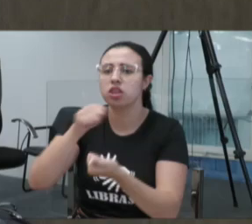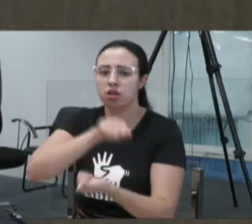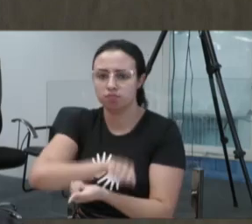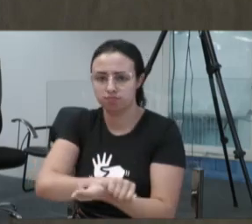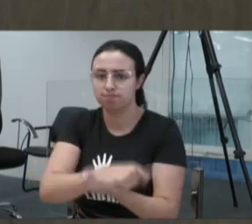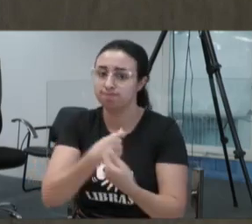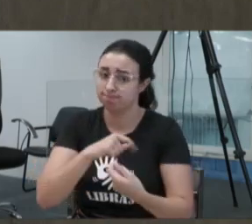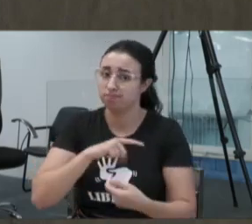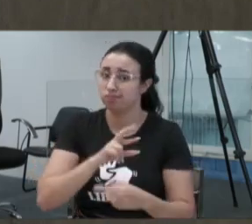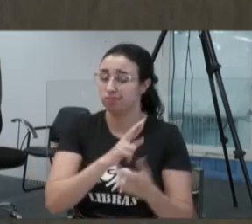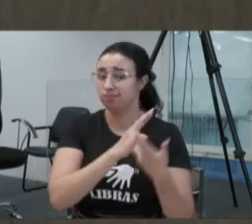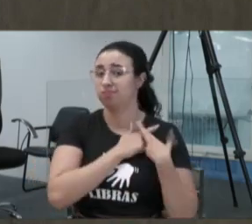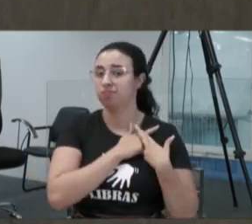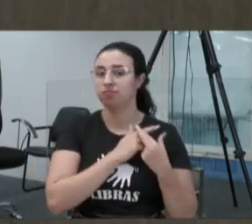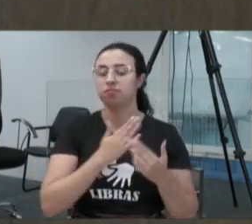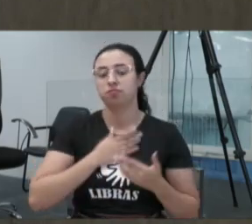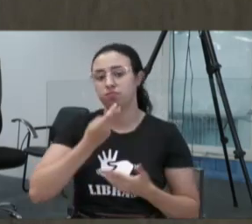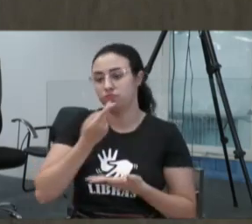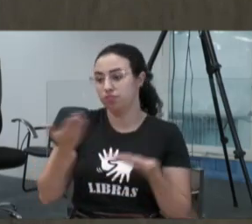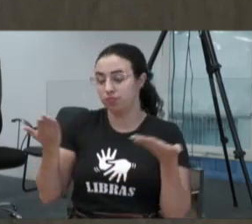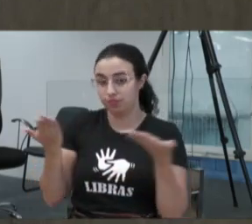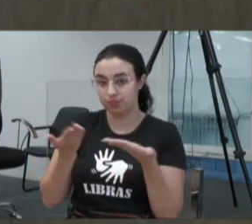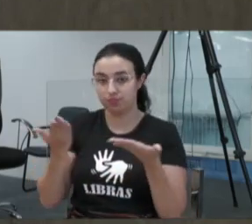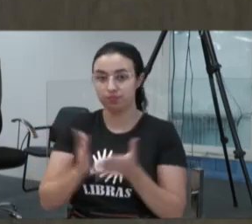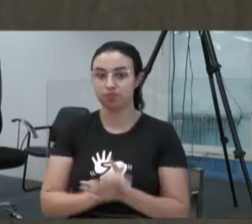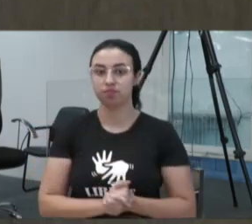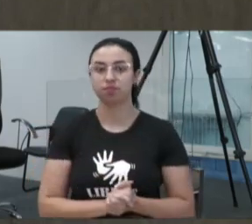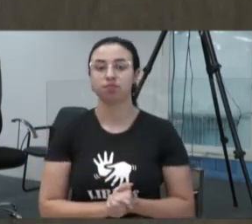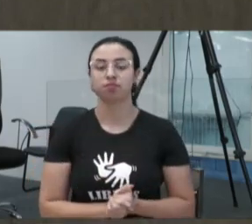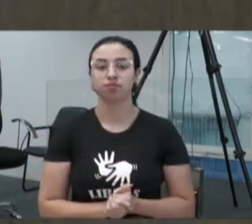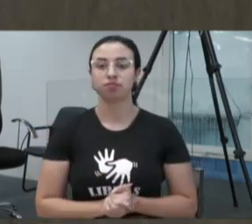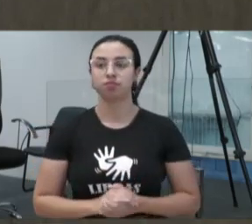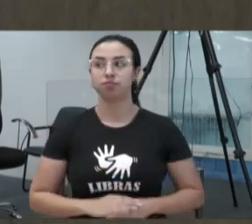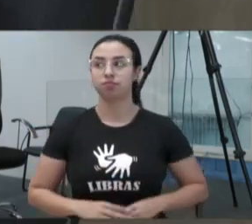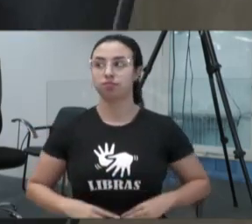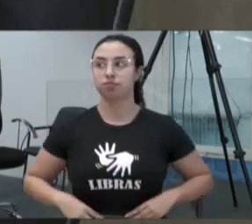responsabilidade. Senhor presidente, esta é a minha fala na tarde de hoje. Agradeço a sessão da palavra. Obrigado.